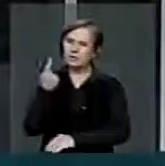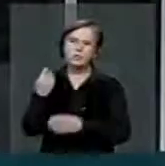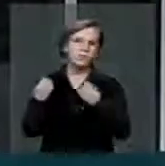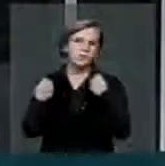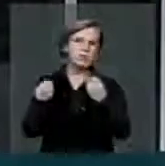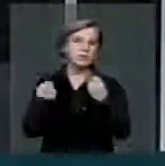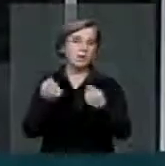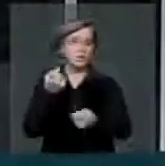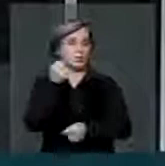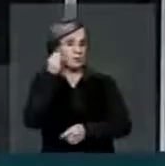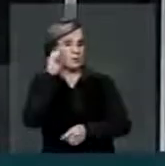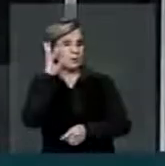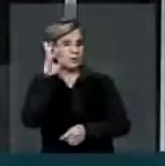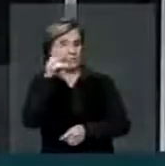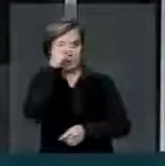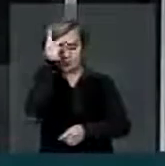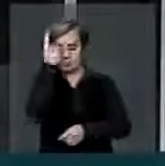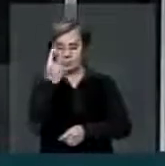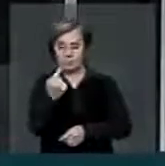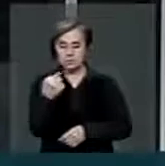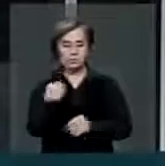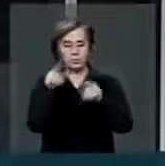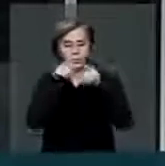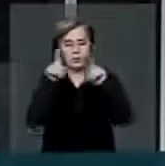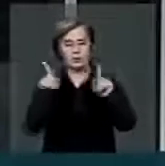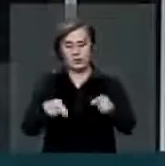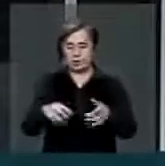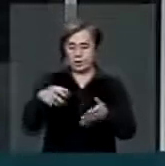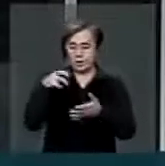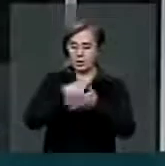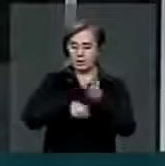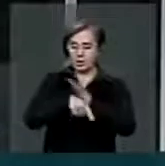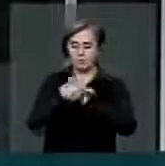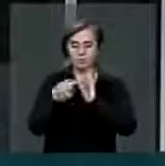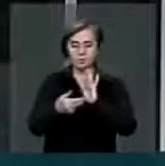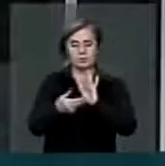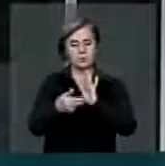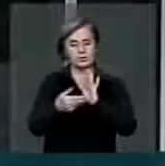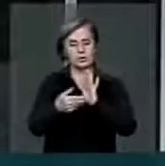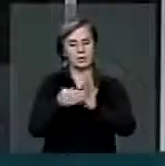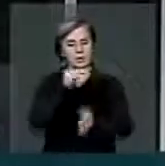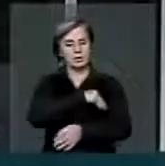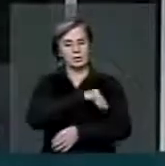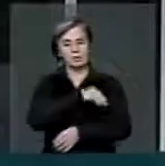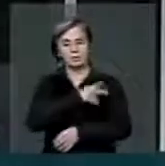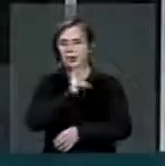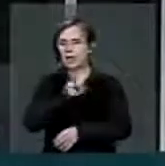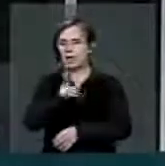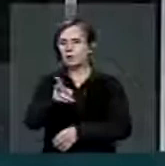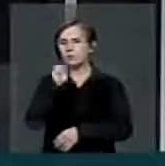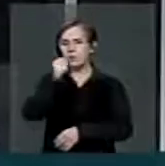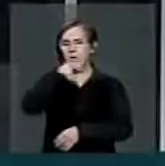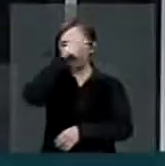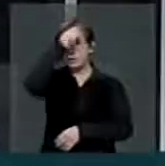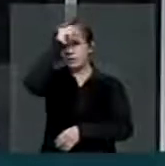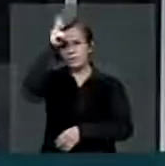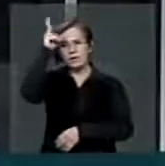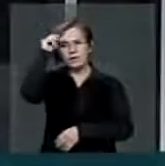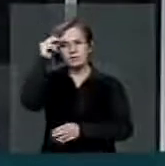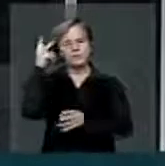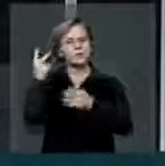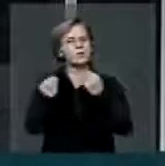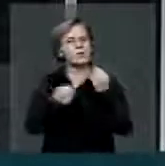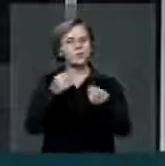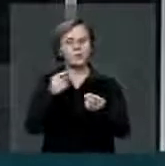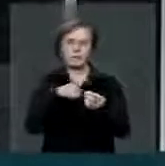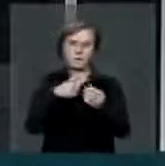cassado por esta casa continuasse recebendo salário. após ser cassado, ou um prefeito. Se isso